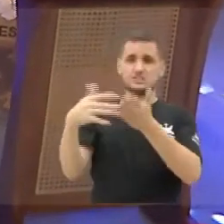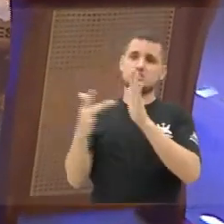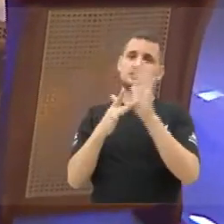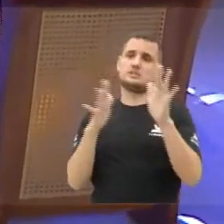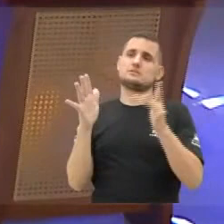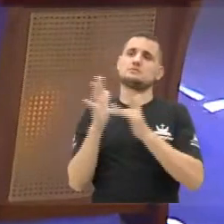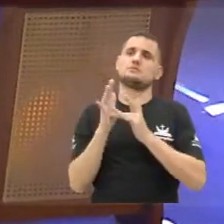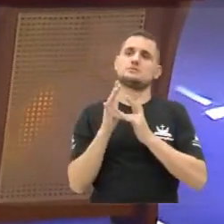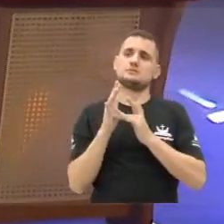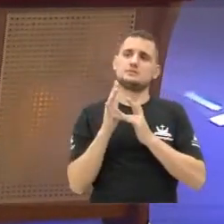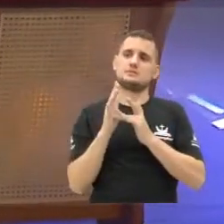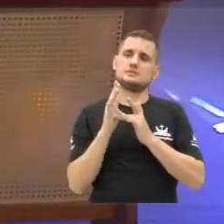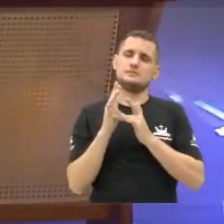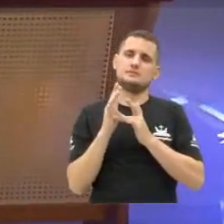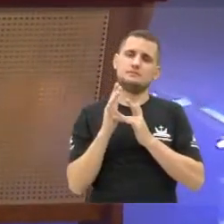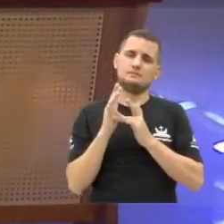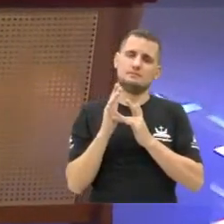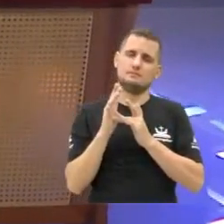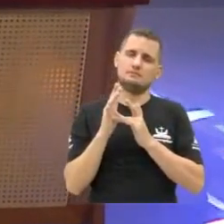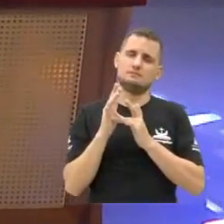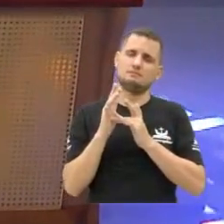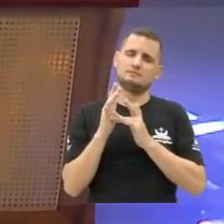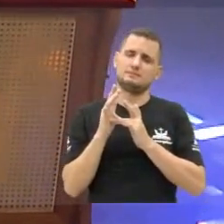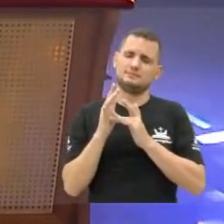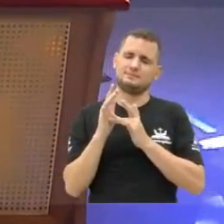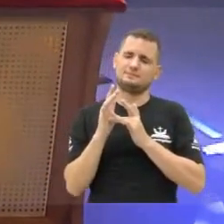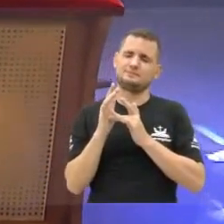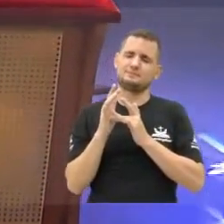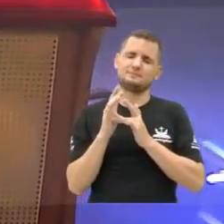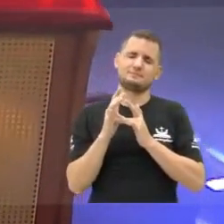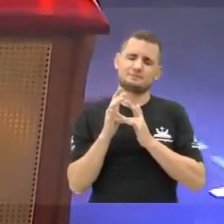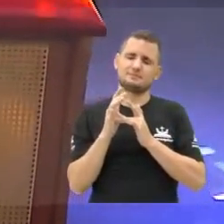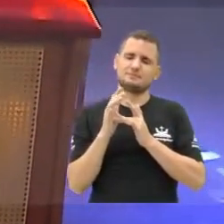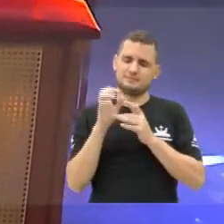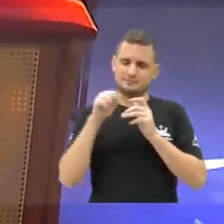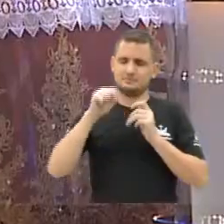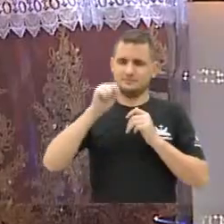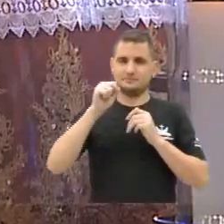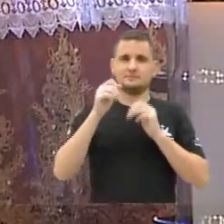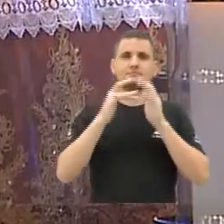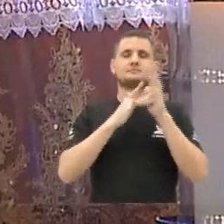Jesus. Eu me levantarei, sim. É isso que